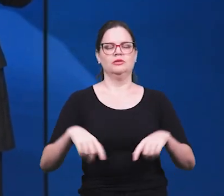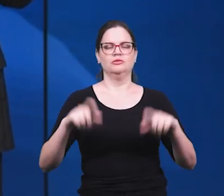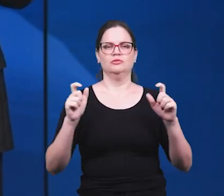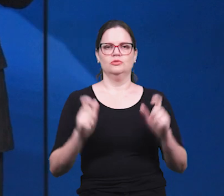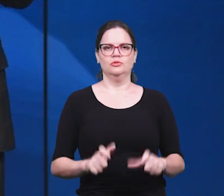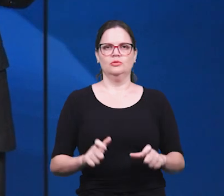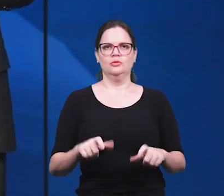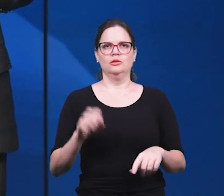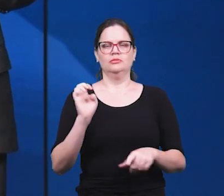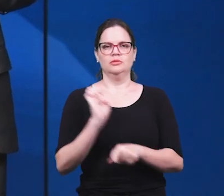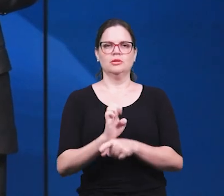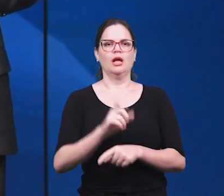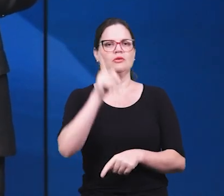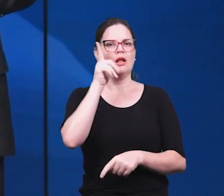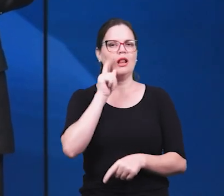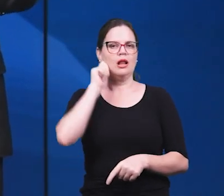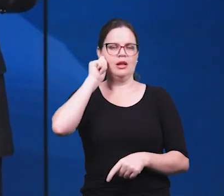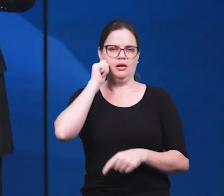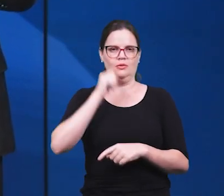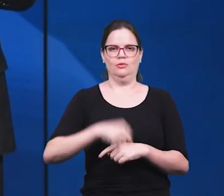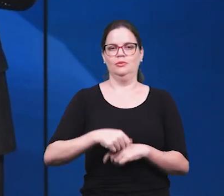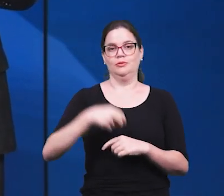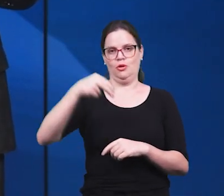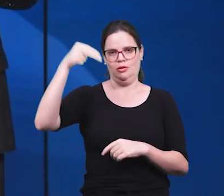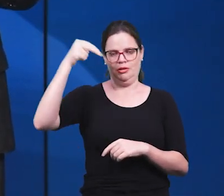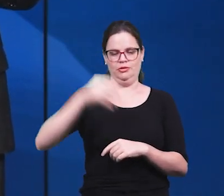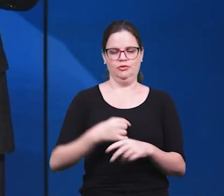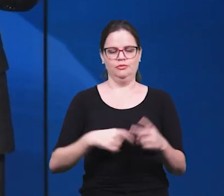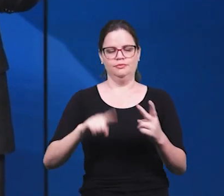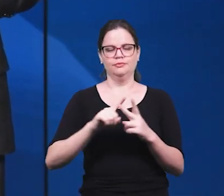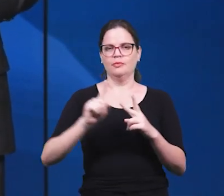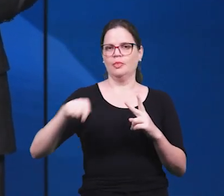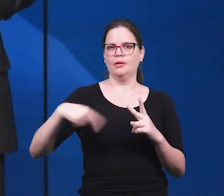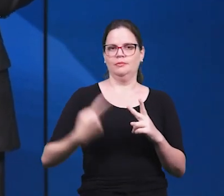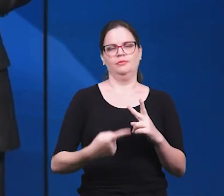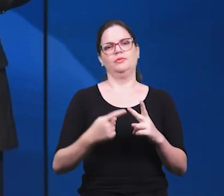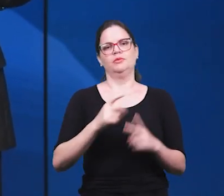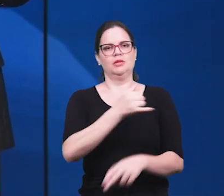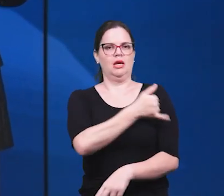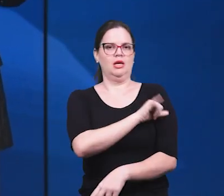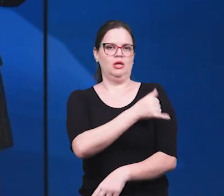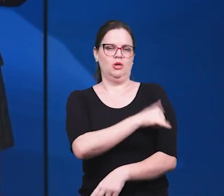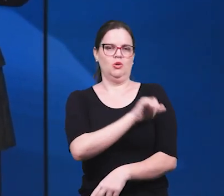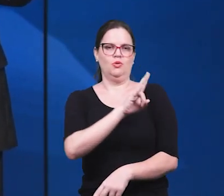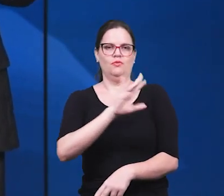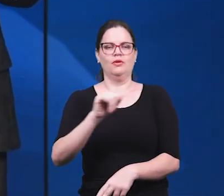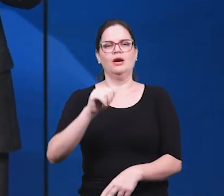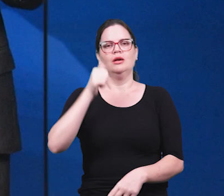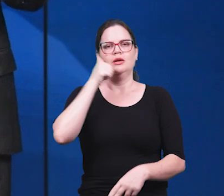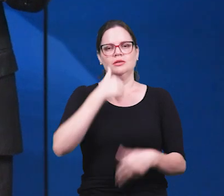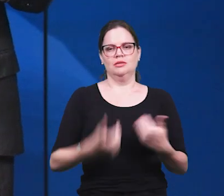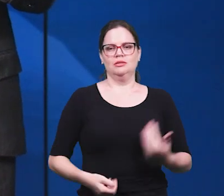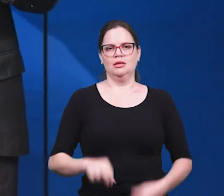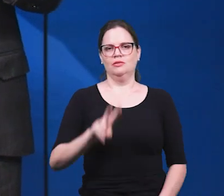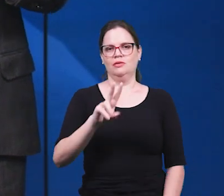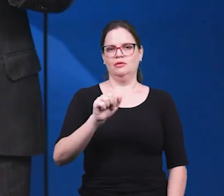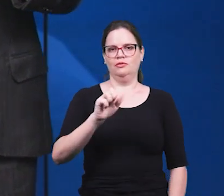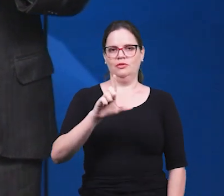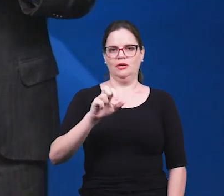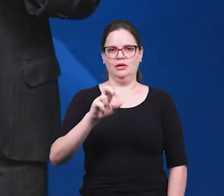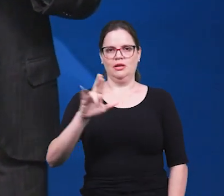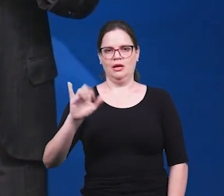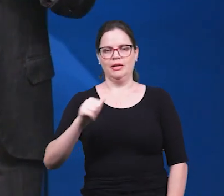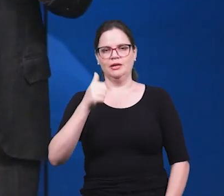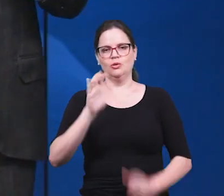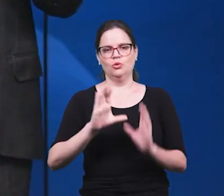dos Palmares, lá em Alagoas, no Nordeste. E depois, do estado do Rio de Janeiro, a nossa irmã Valéria. Valéria é